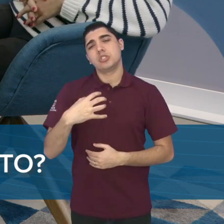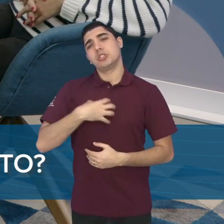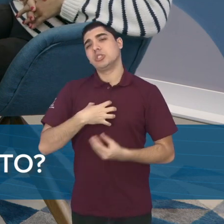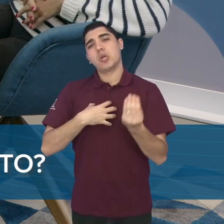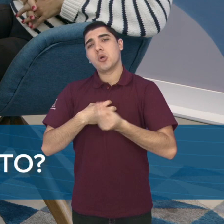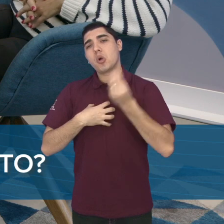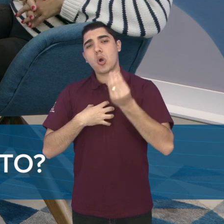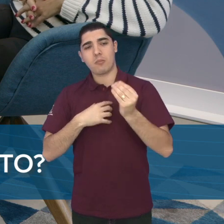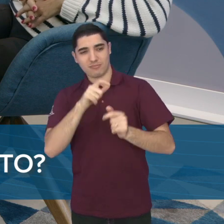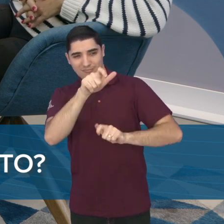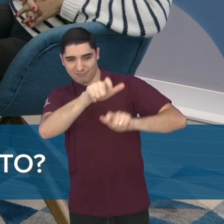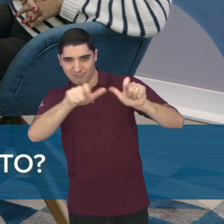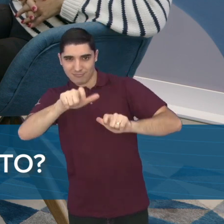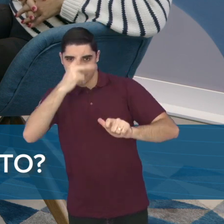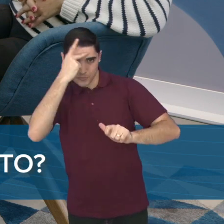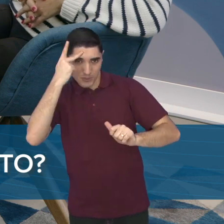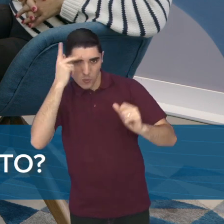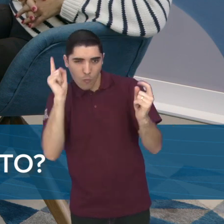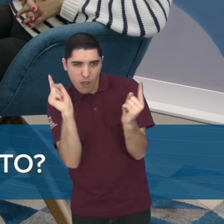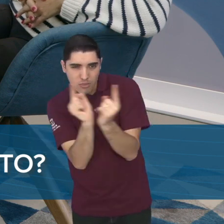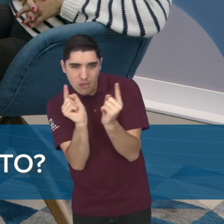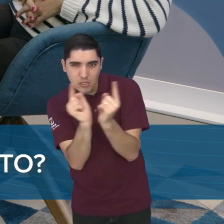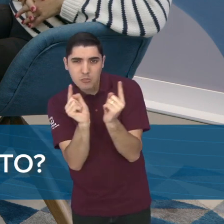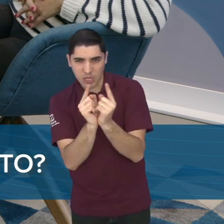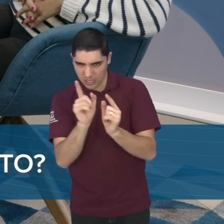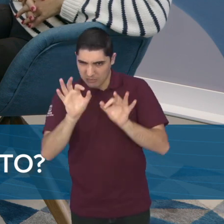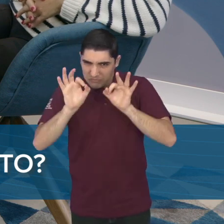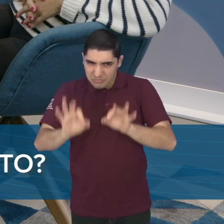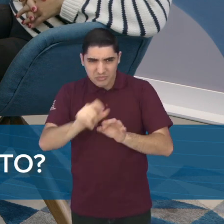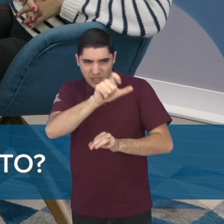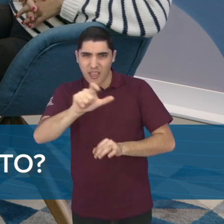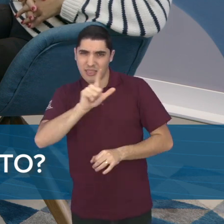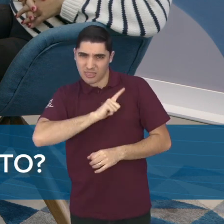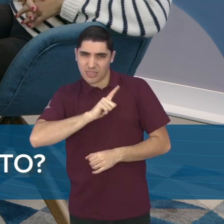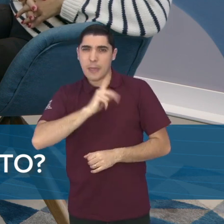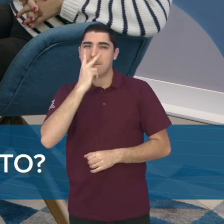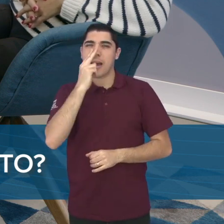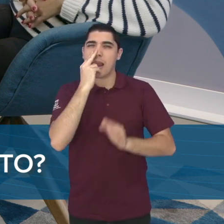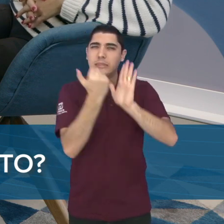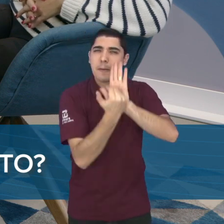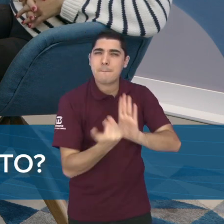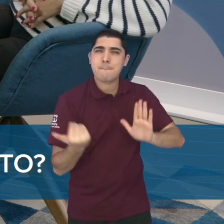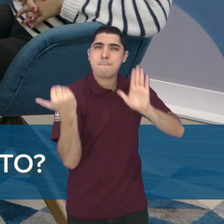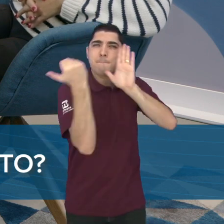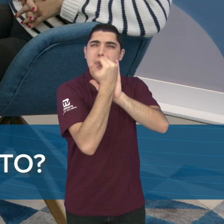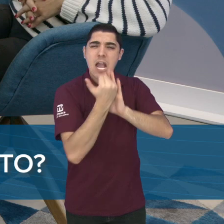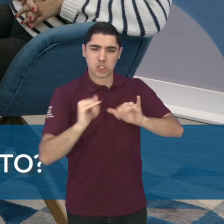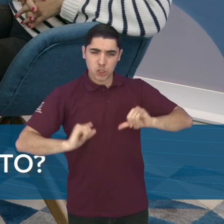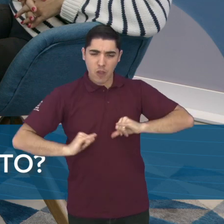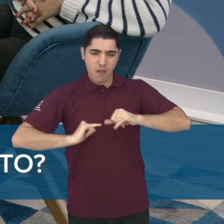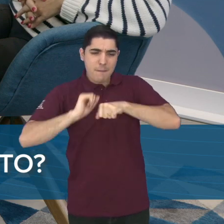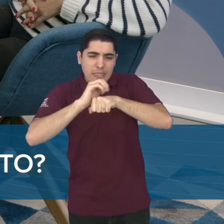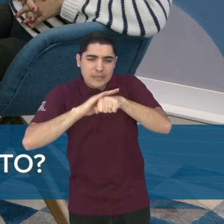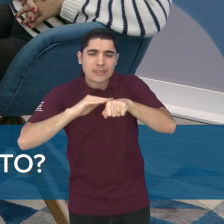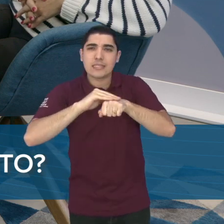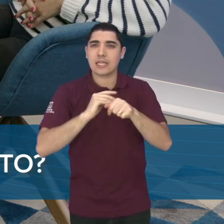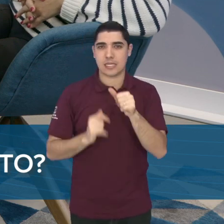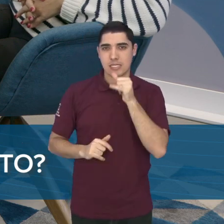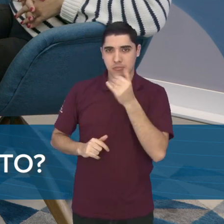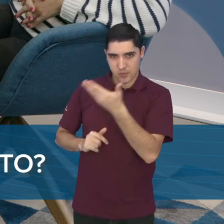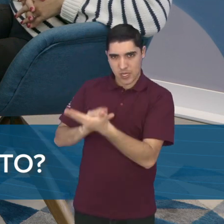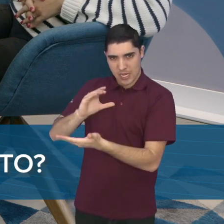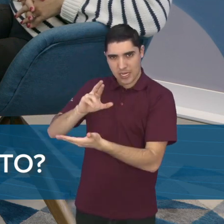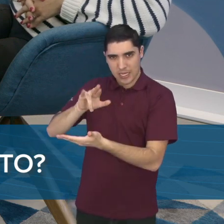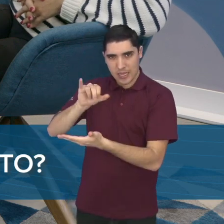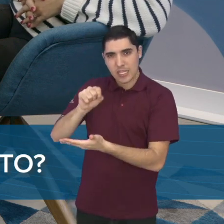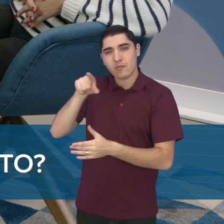aos pacientes? É um problema muito real mesmo dessa dramatização, dessa romantização, independente da idade, né? A Cris, mesmo você falou que